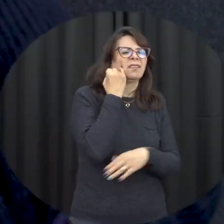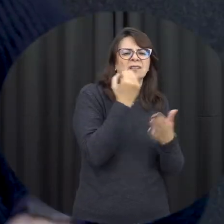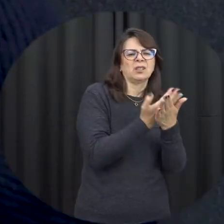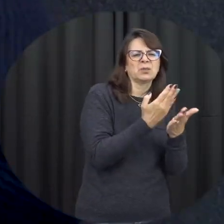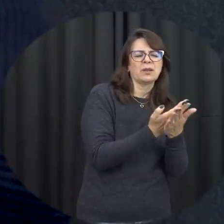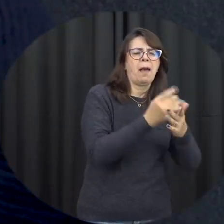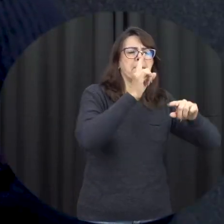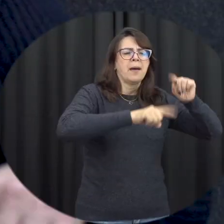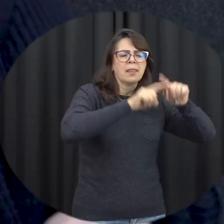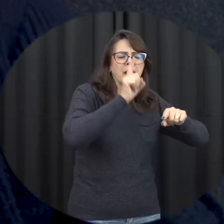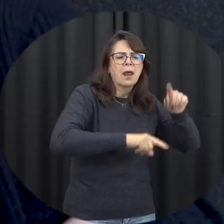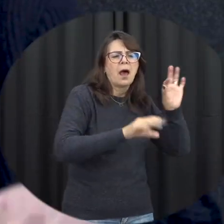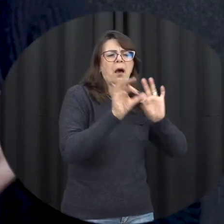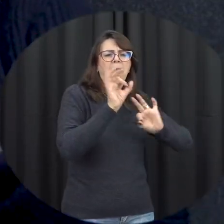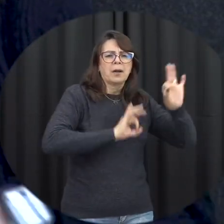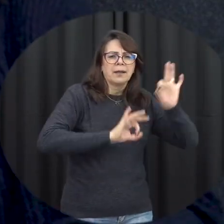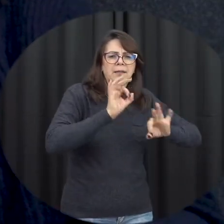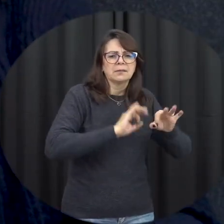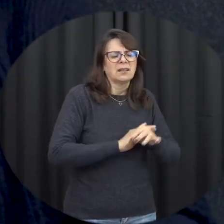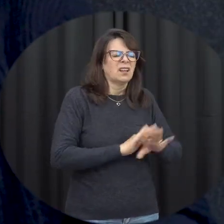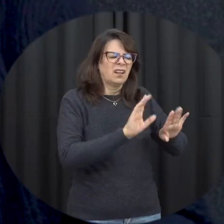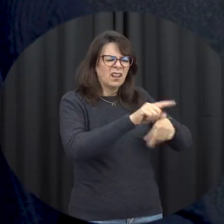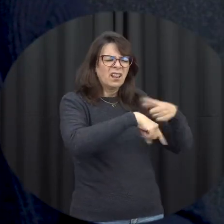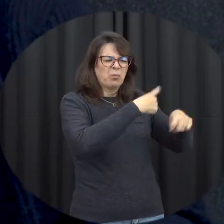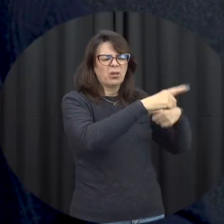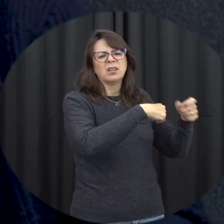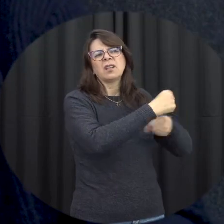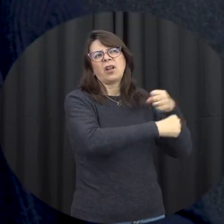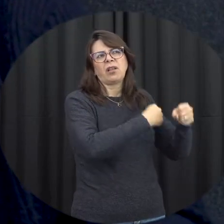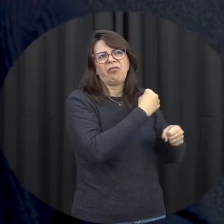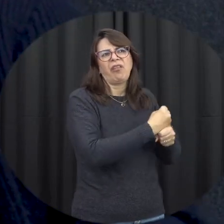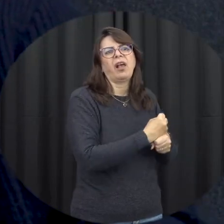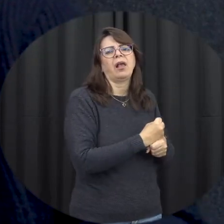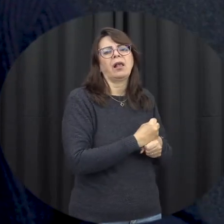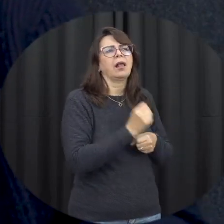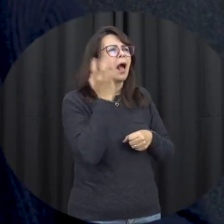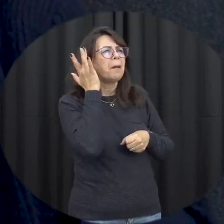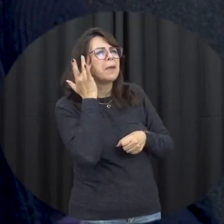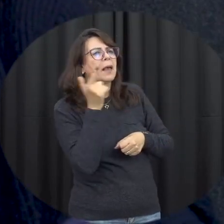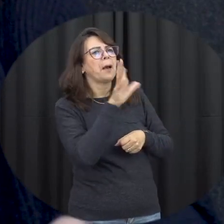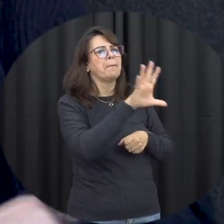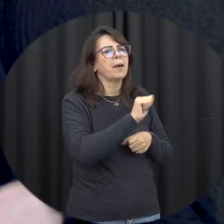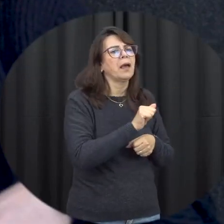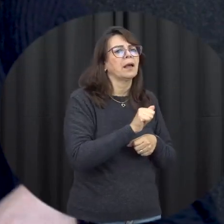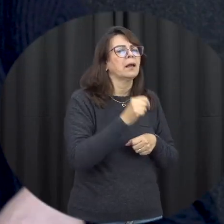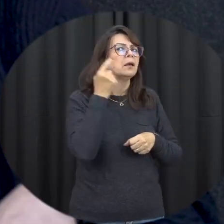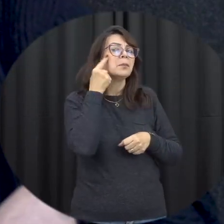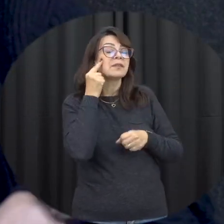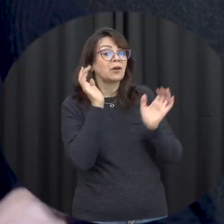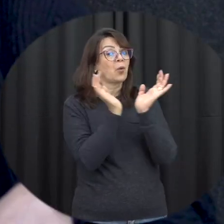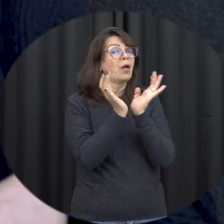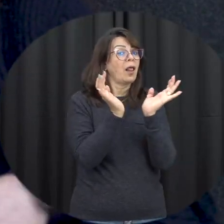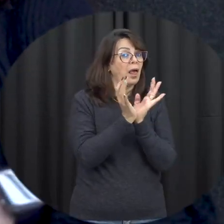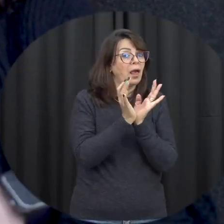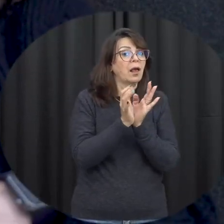assim, de estudar todo o material, preparar. Eu falava, vou deixar por aqui mesmo, amanhã eu pego, porque eu pensava nos meus colegas, todos